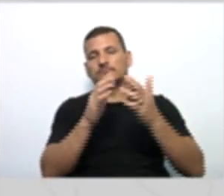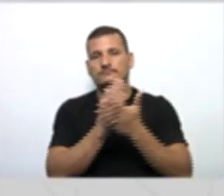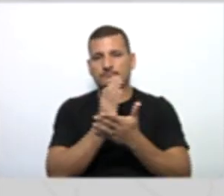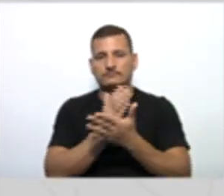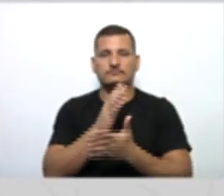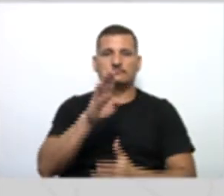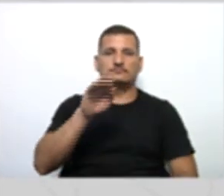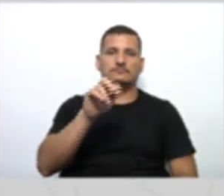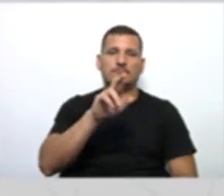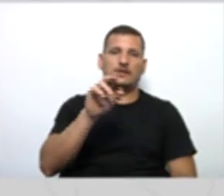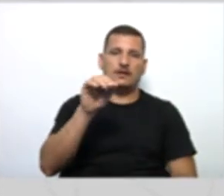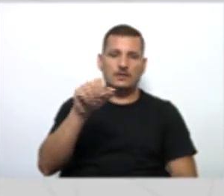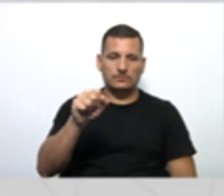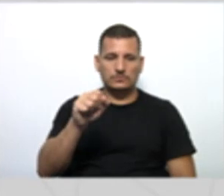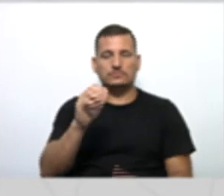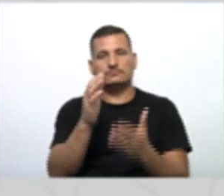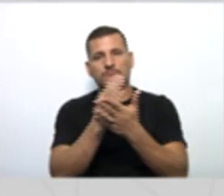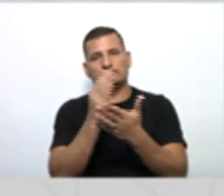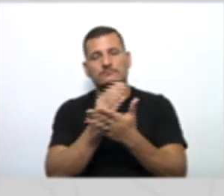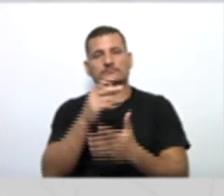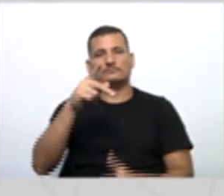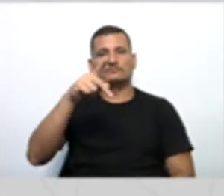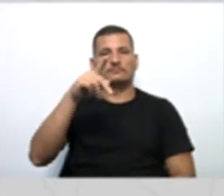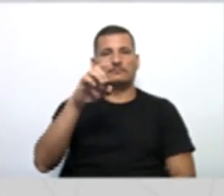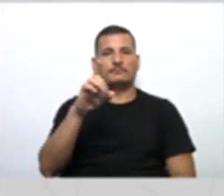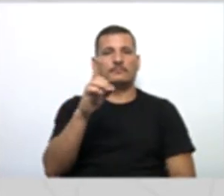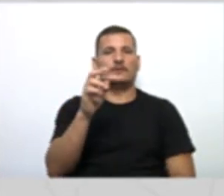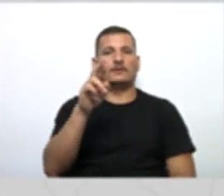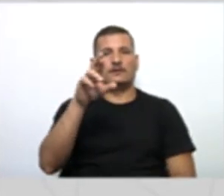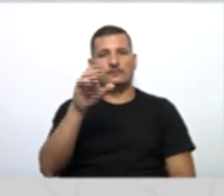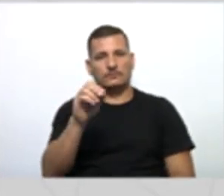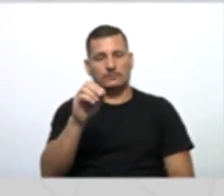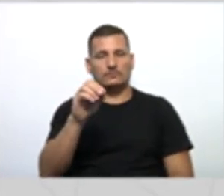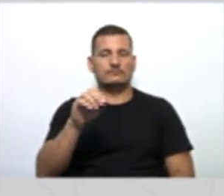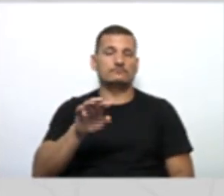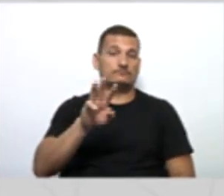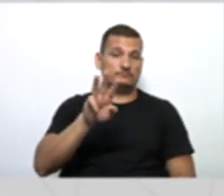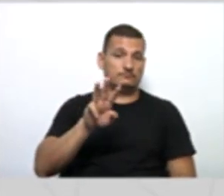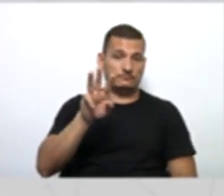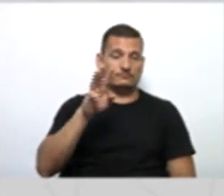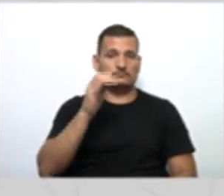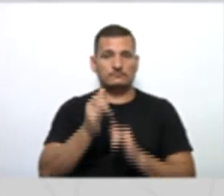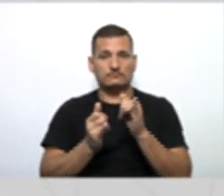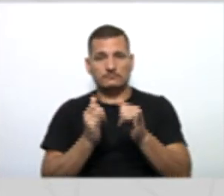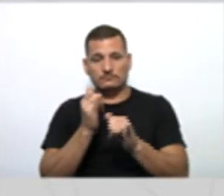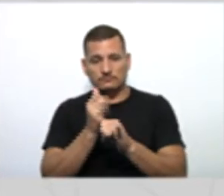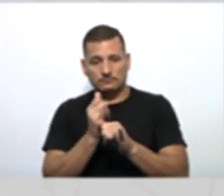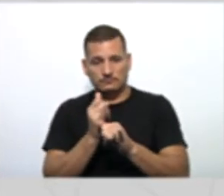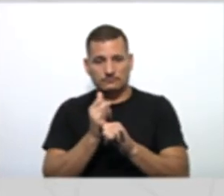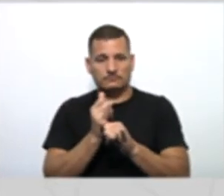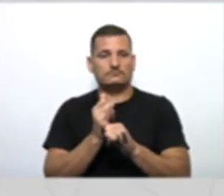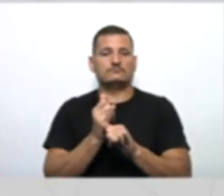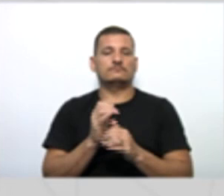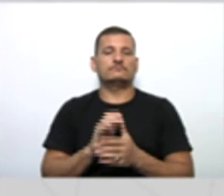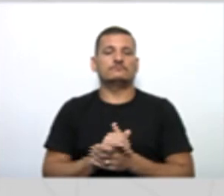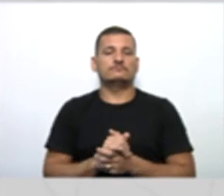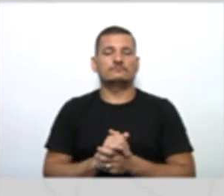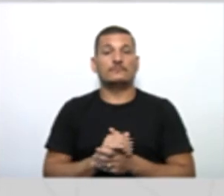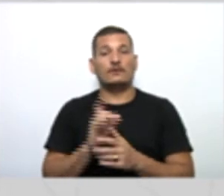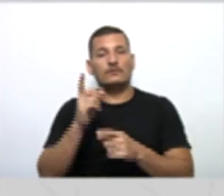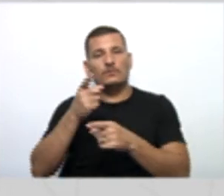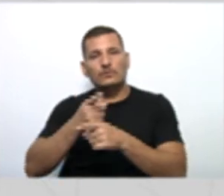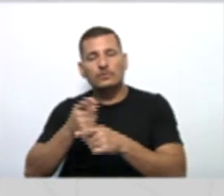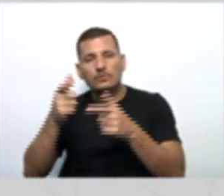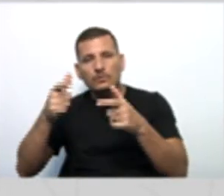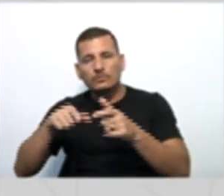o livro do Pedro Demo, um site da internet, como que a gente disponibilizou, onde a gente achou